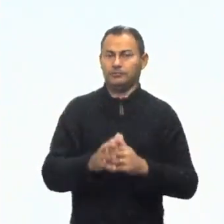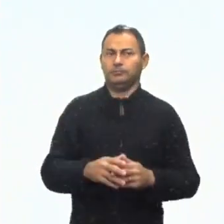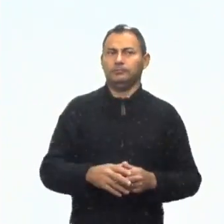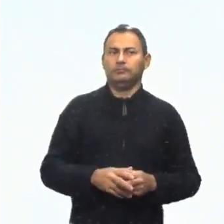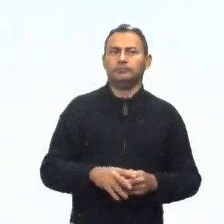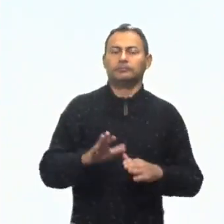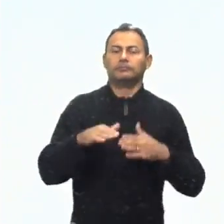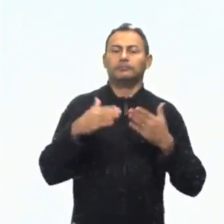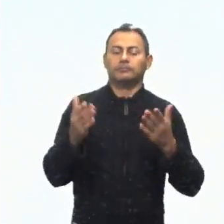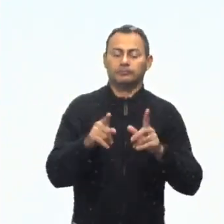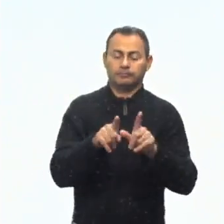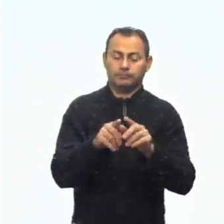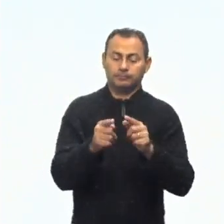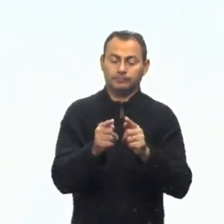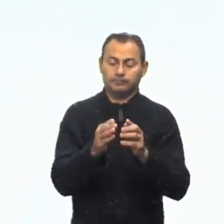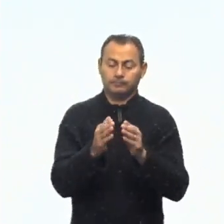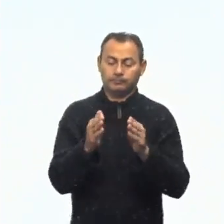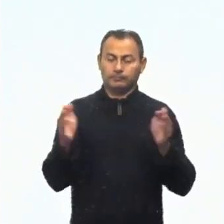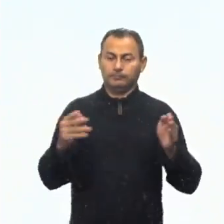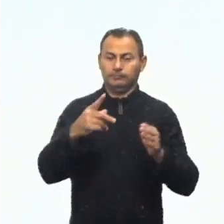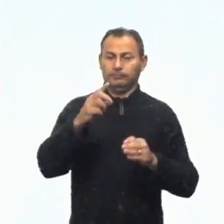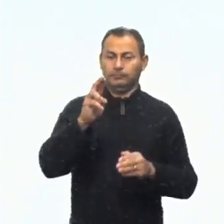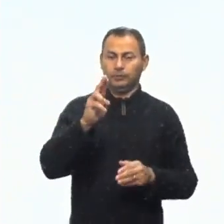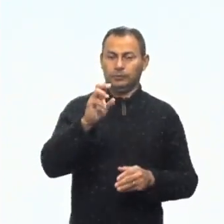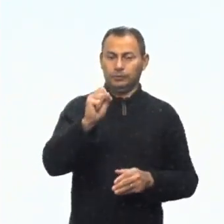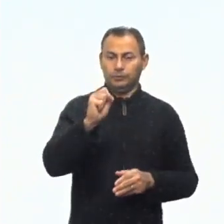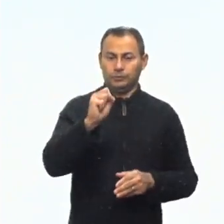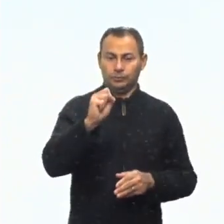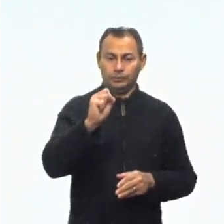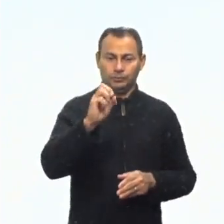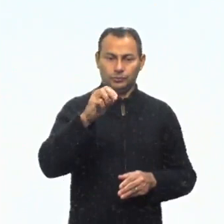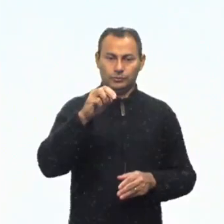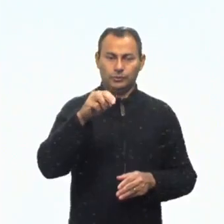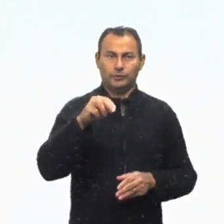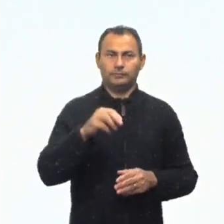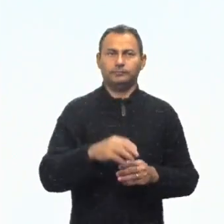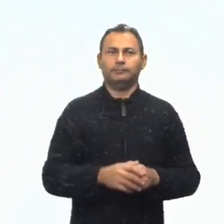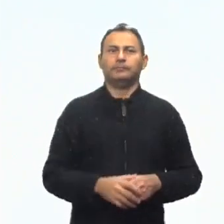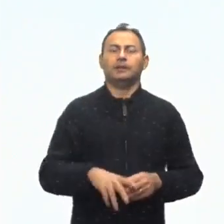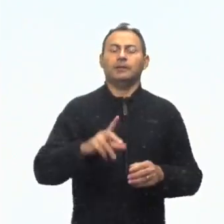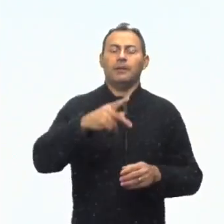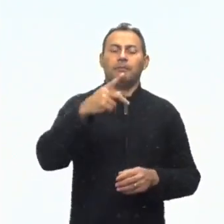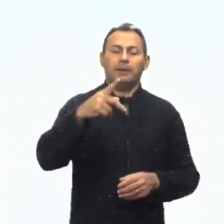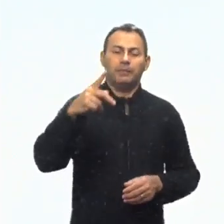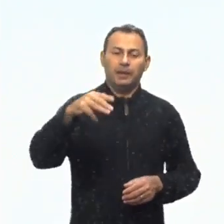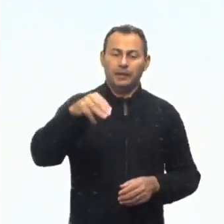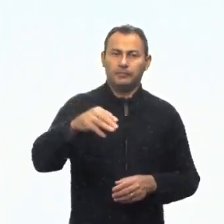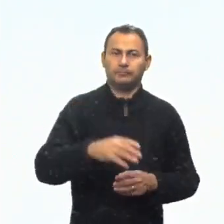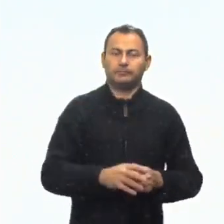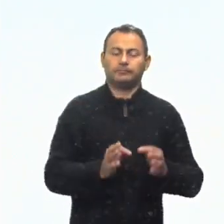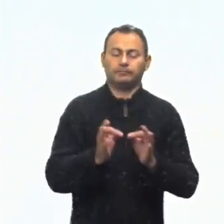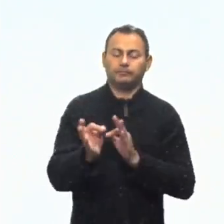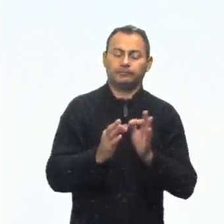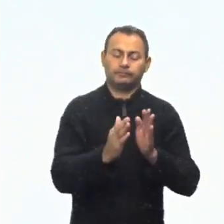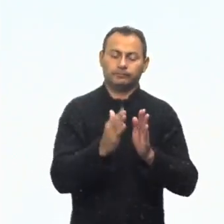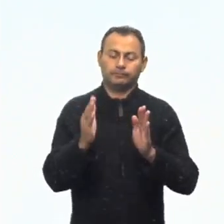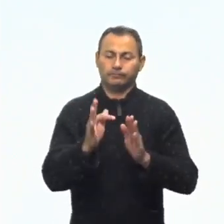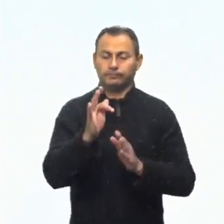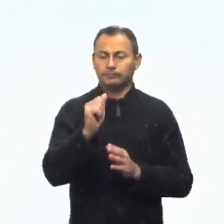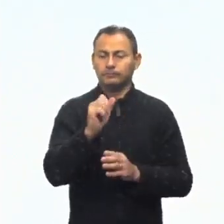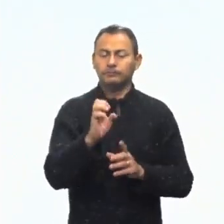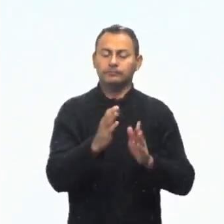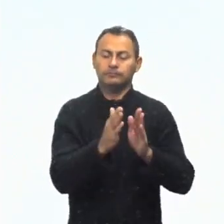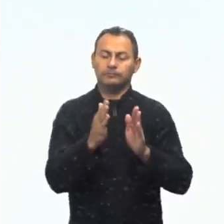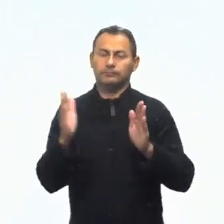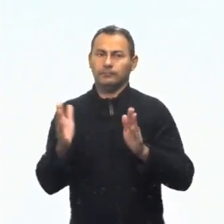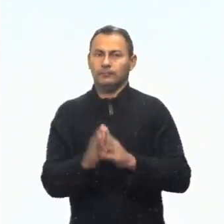Então, quão grande é esse pulso. E depois, a PPM, você vai modular a fase do pulso.